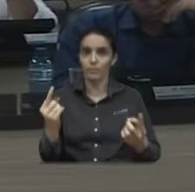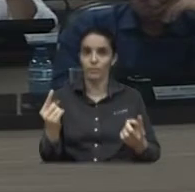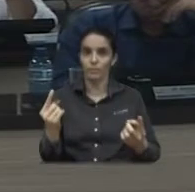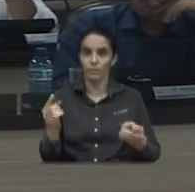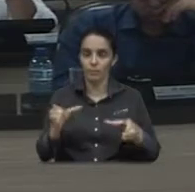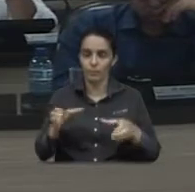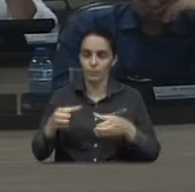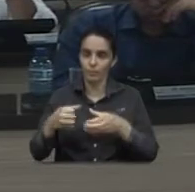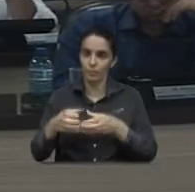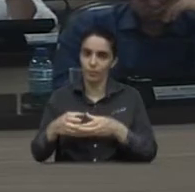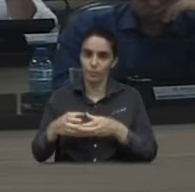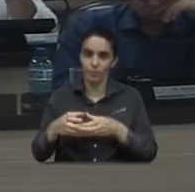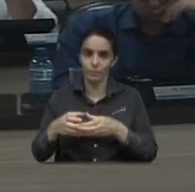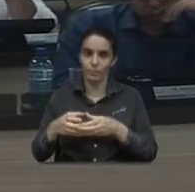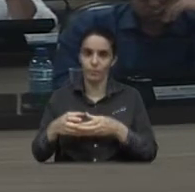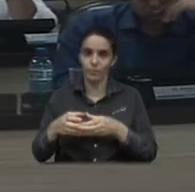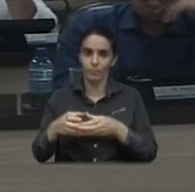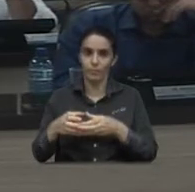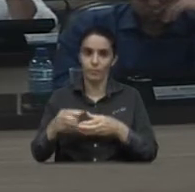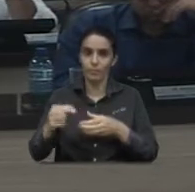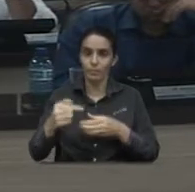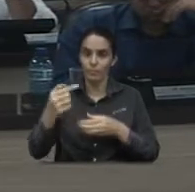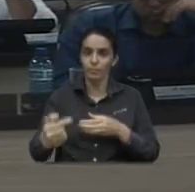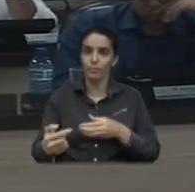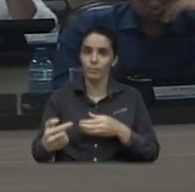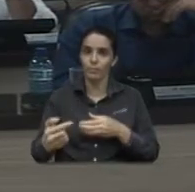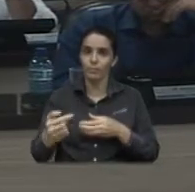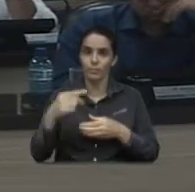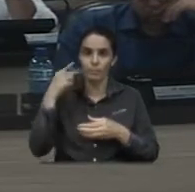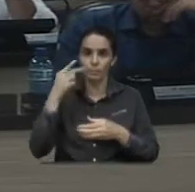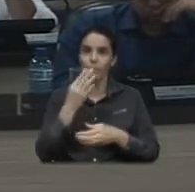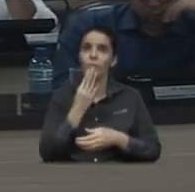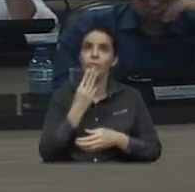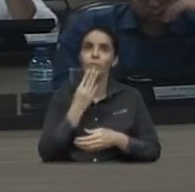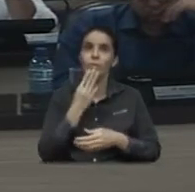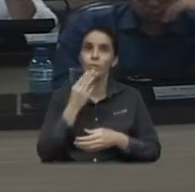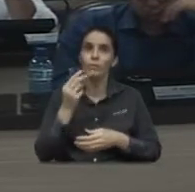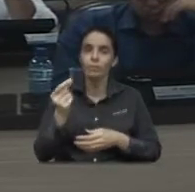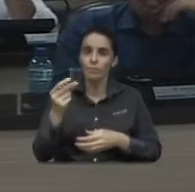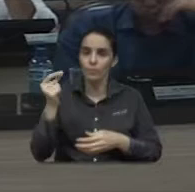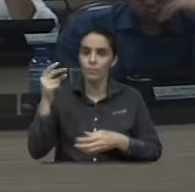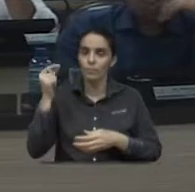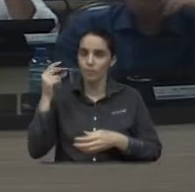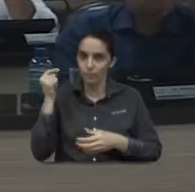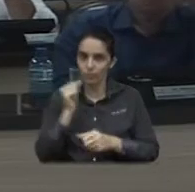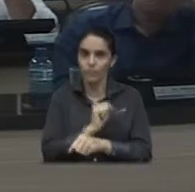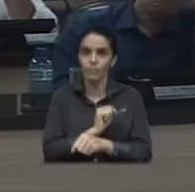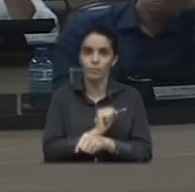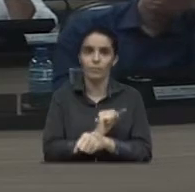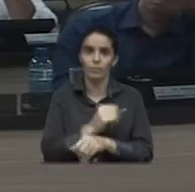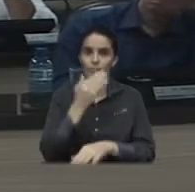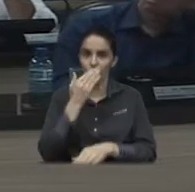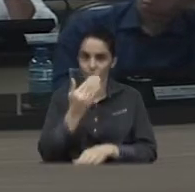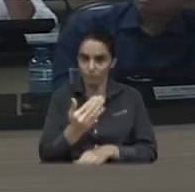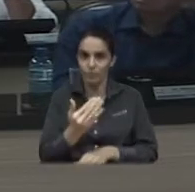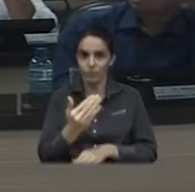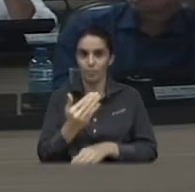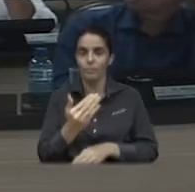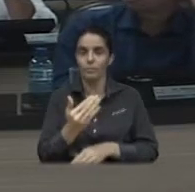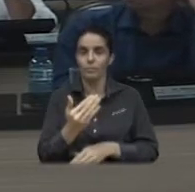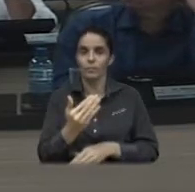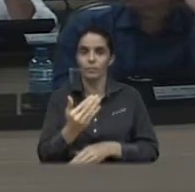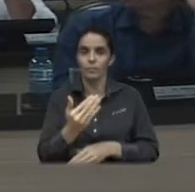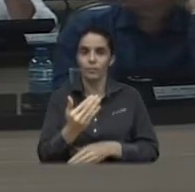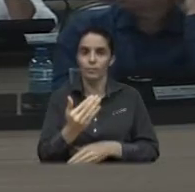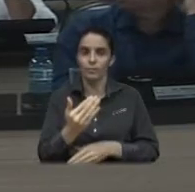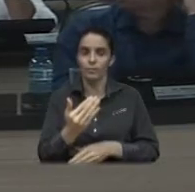bloco parlamentar, a próxima moção seria do vereador Vaguinho. Ele está há muitas semanas buscando e ele pediu a gentileza que eu intercedesse